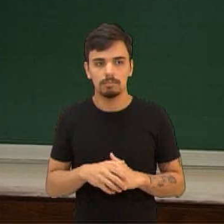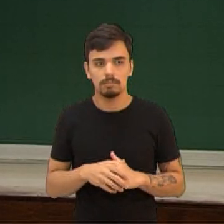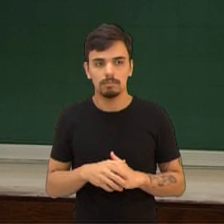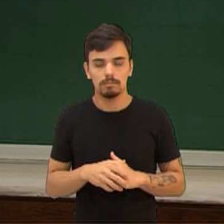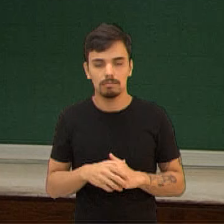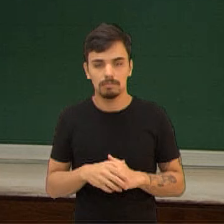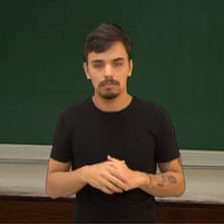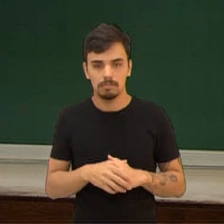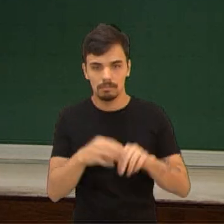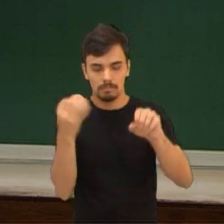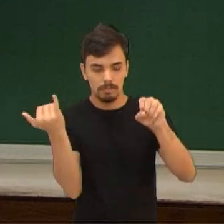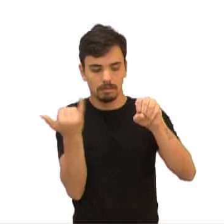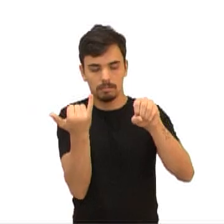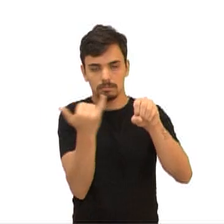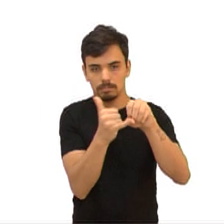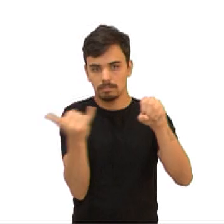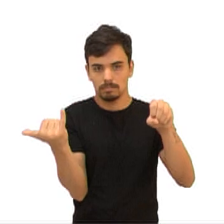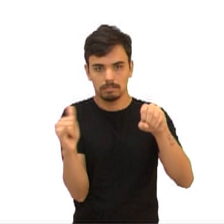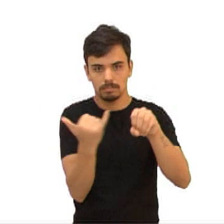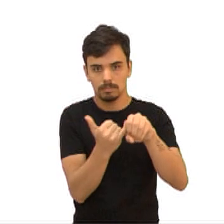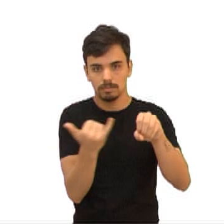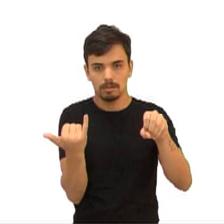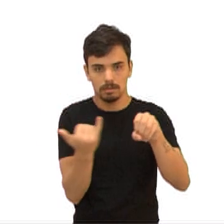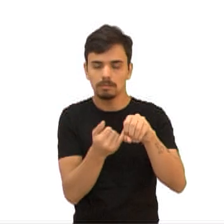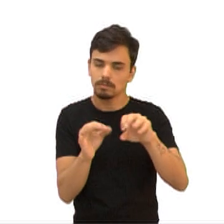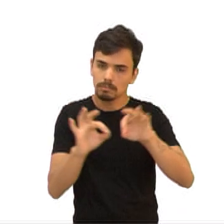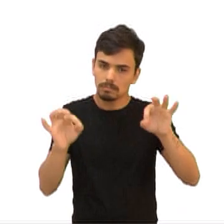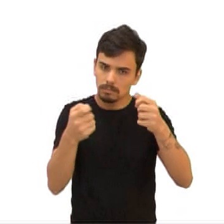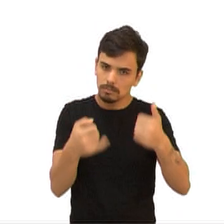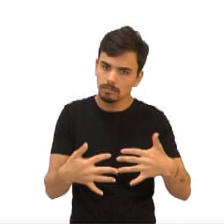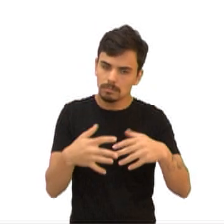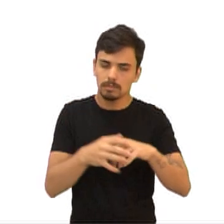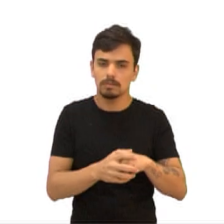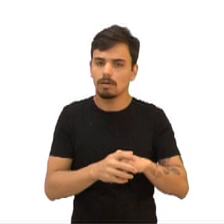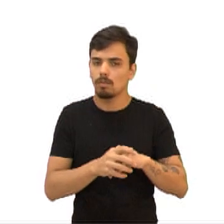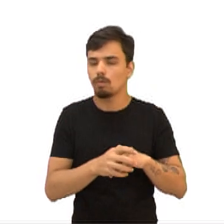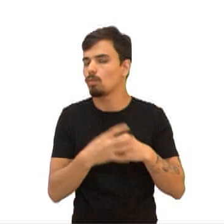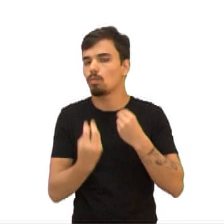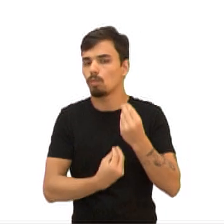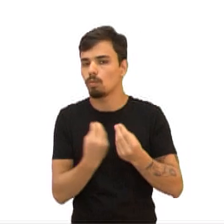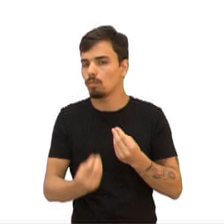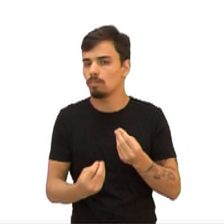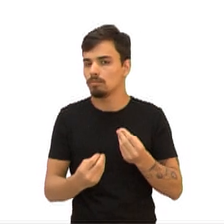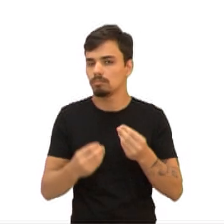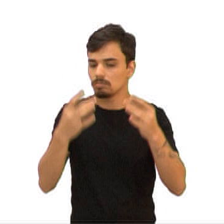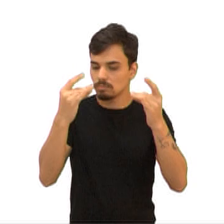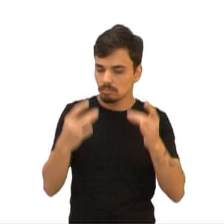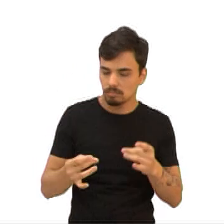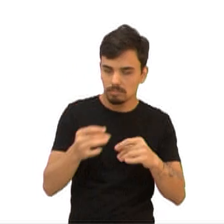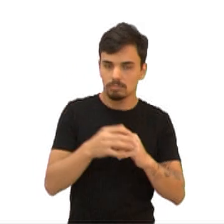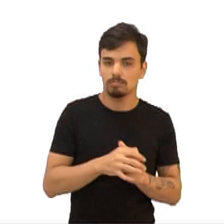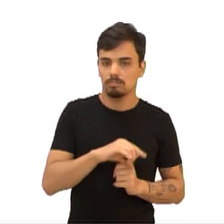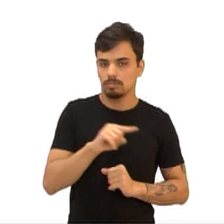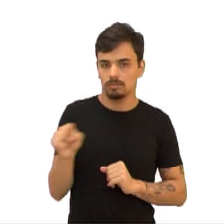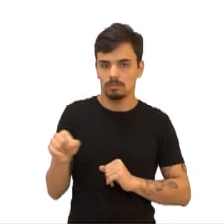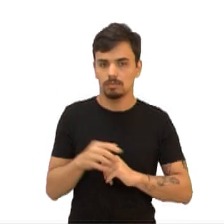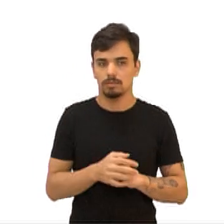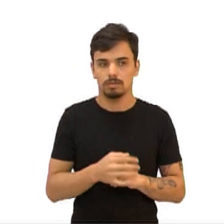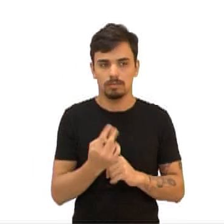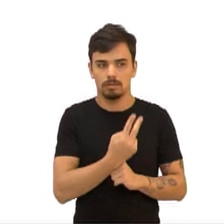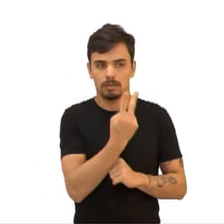um capacitor, simplificando, né, uma forma simplificada de tratá-lo, são duas